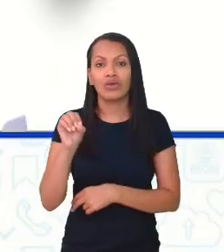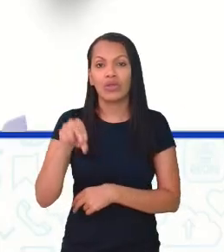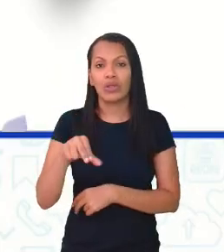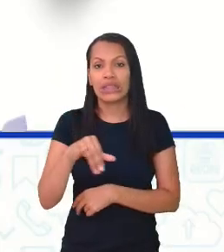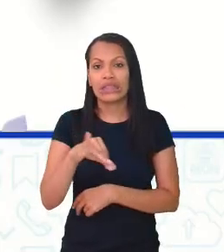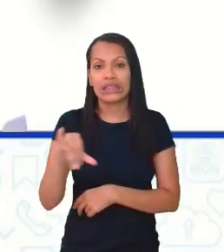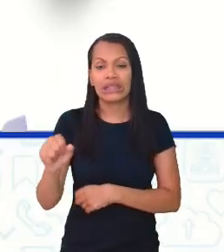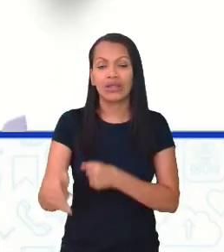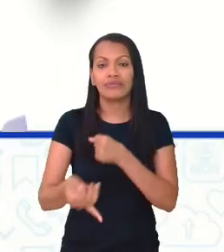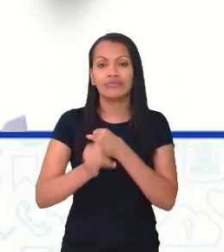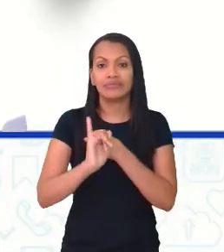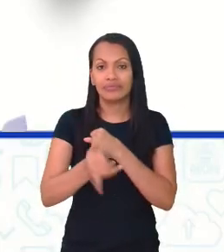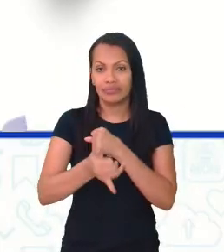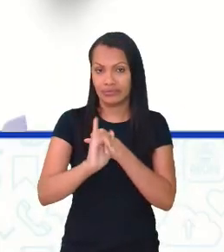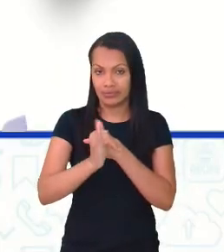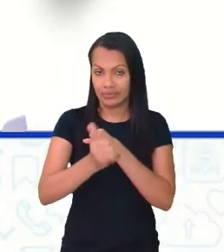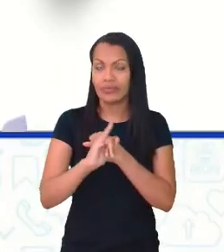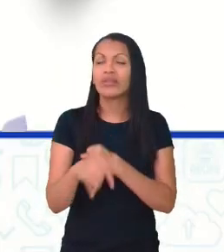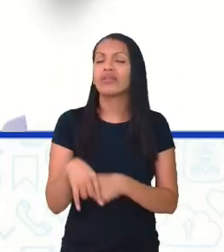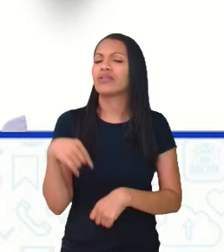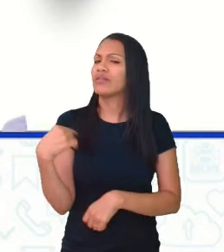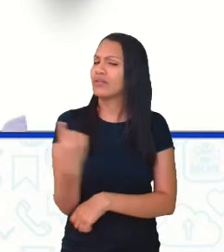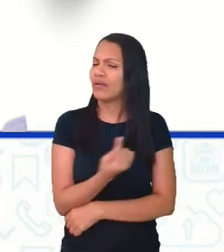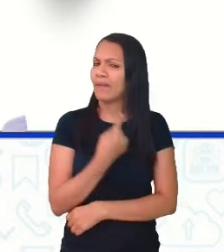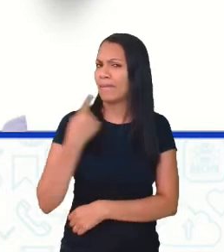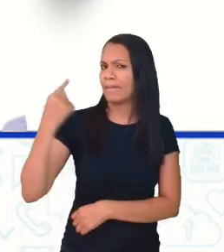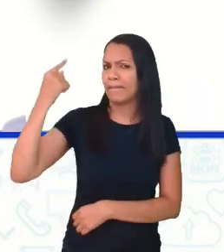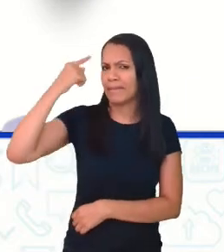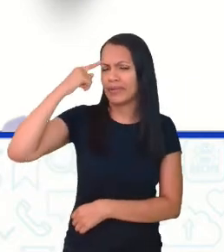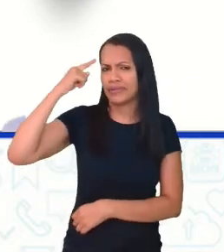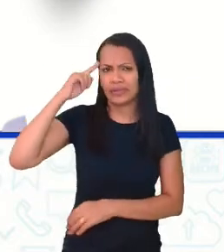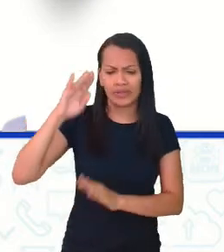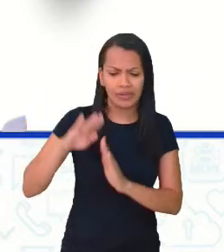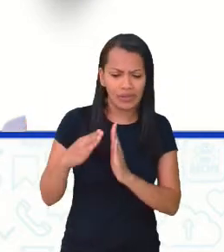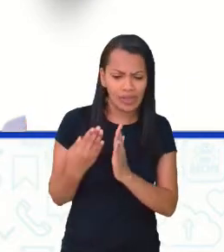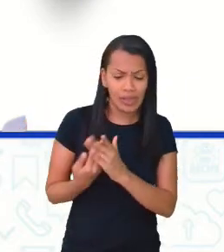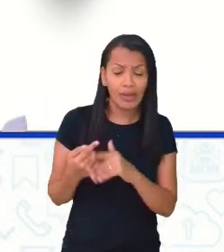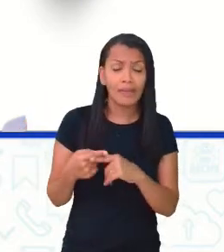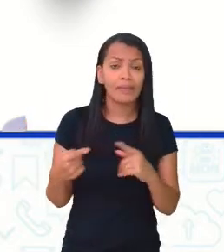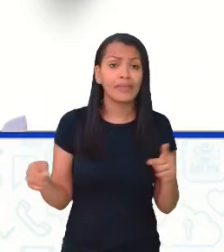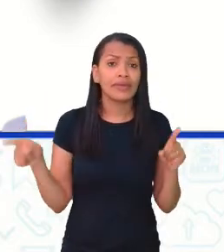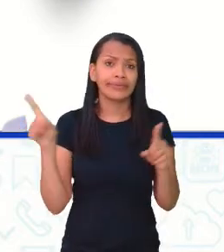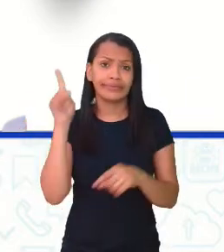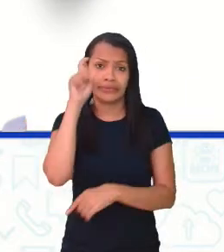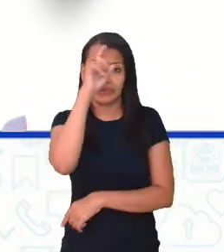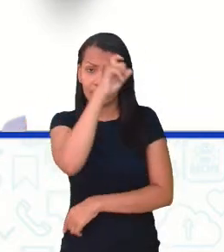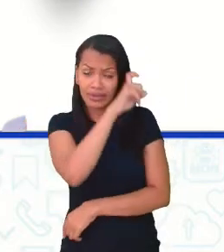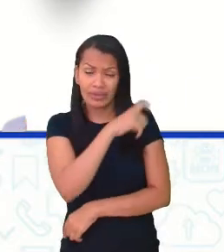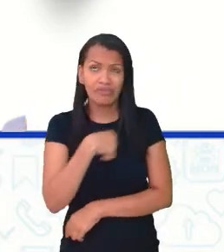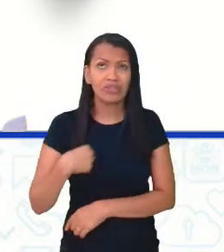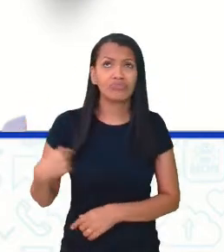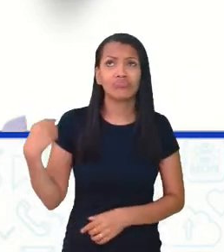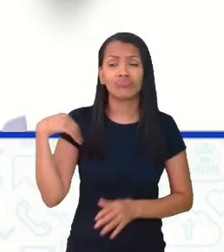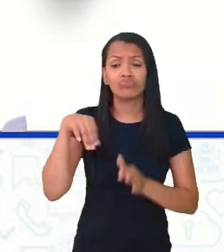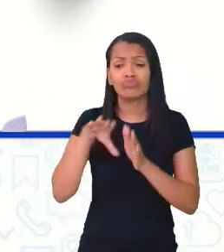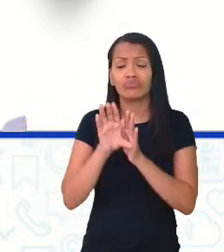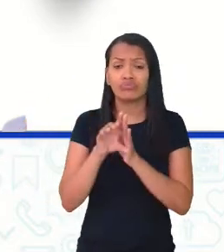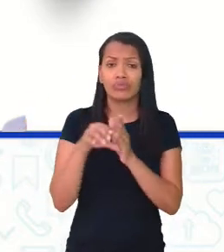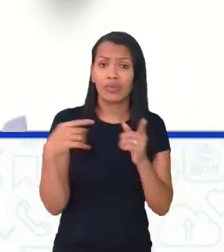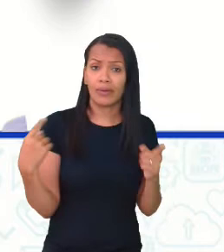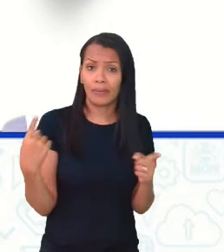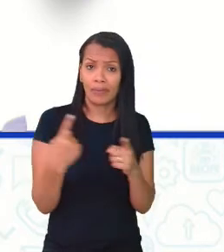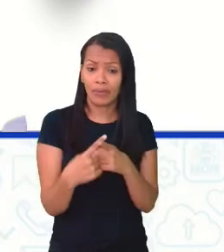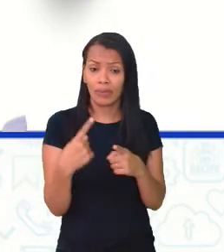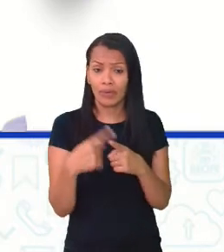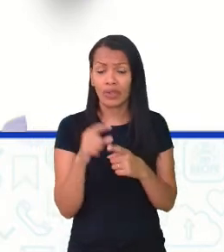gente está muito habituado a pensar na escola, mas que é um pouco difícil ali de conceituar, porque ele